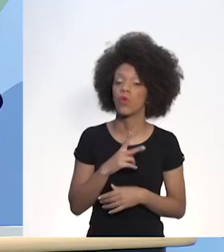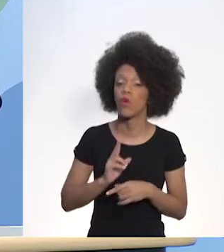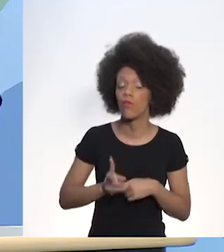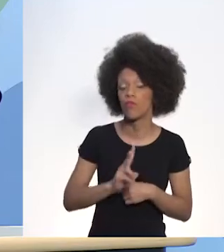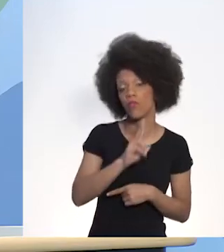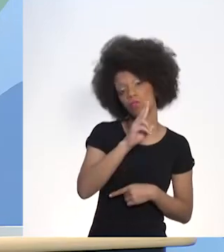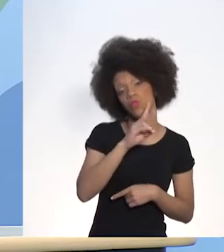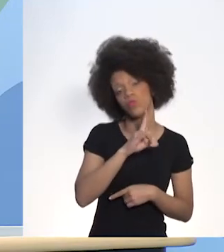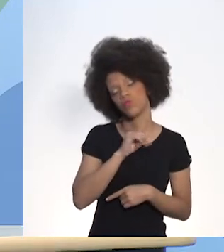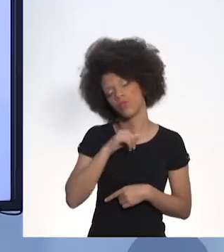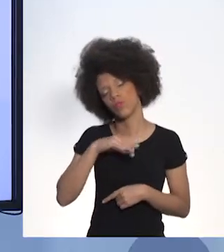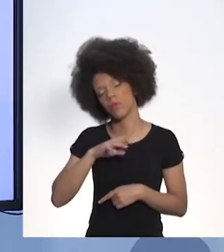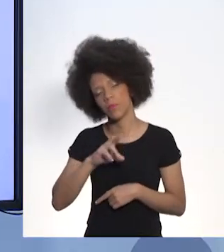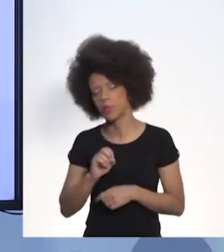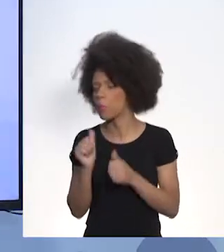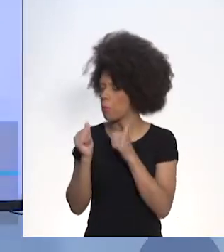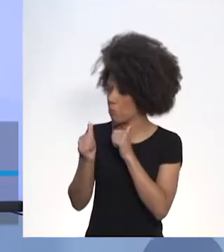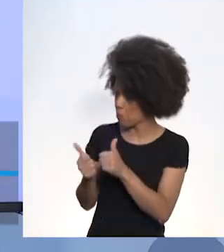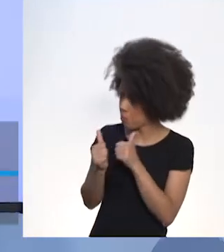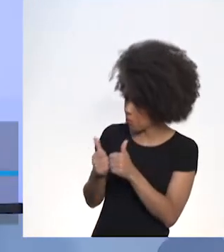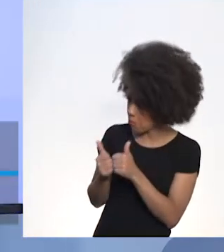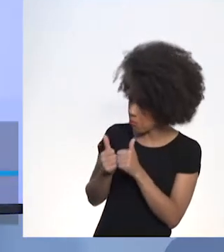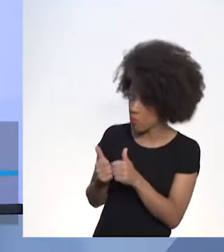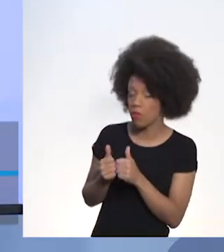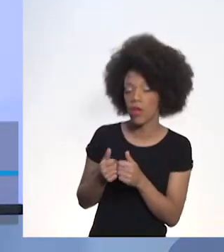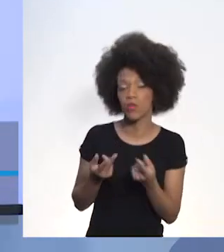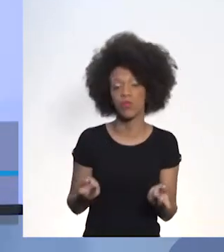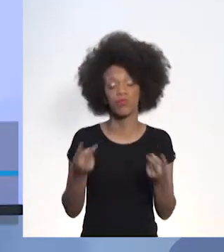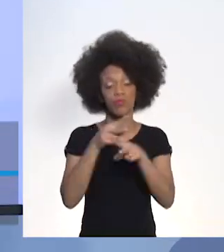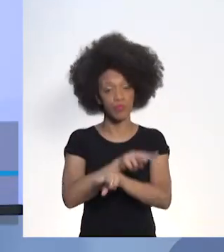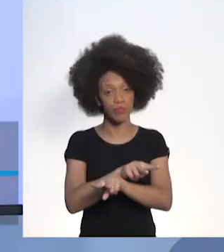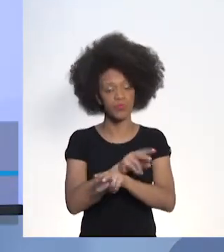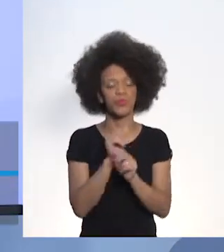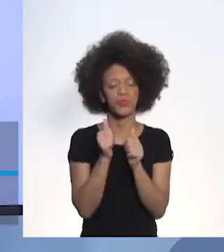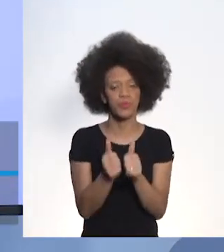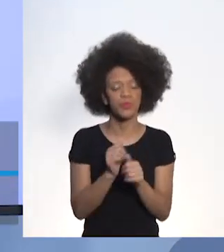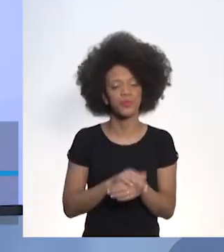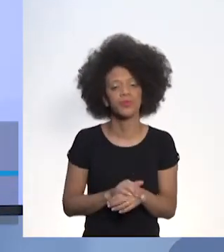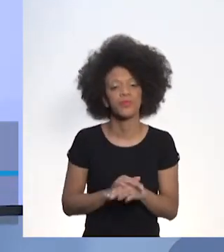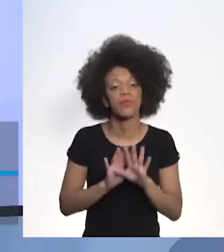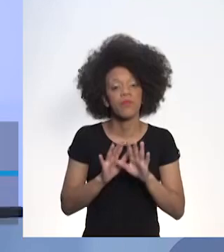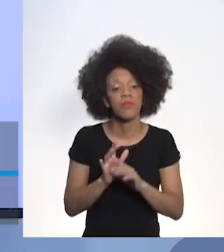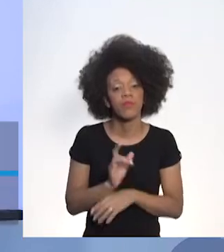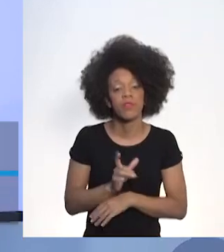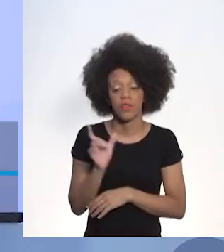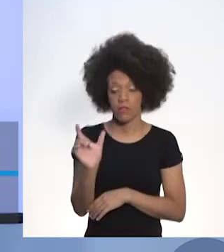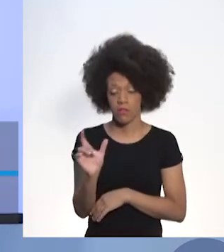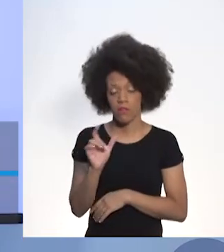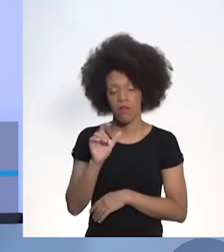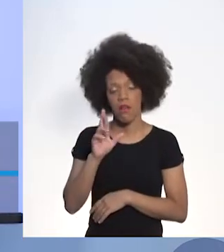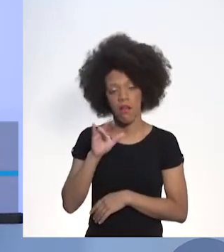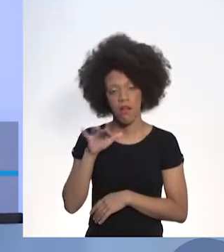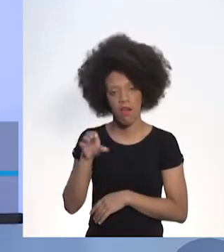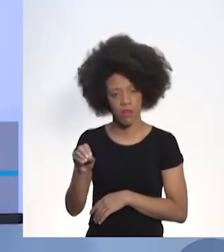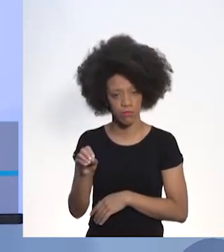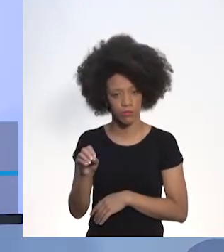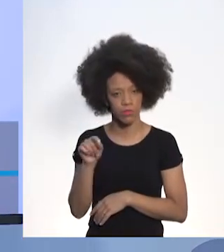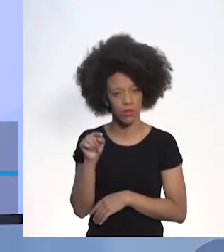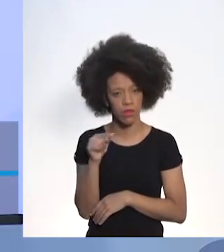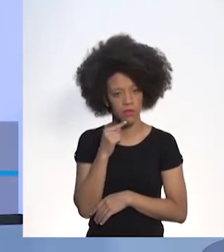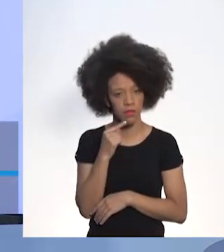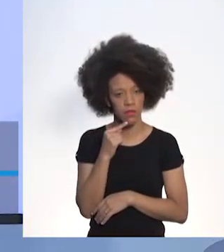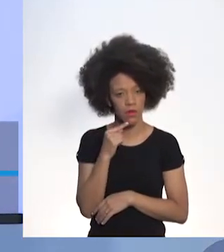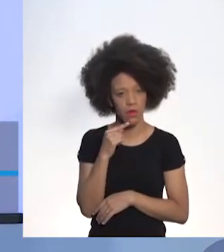do diâmetro. Muito bem colocado, né? Operação inversa, tá? Muito bem. Ó, a palavra raio, para pensar. O raio